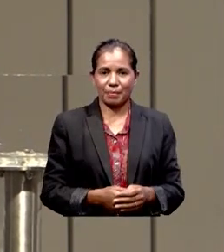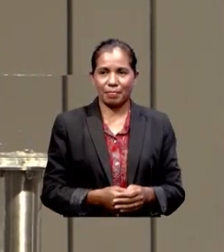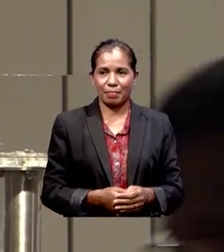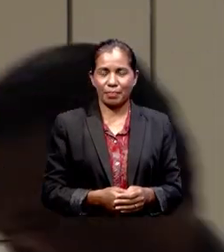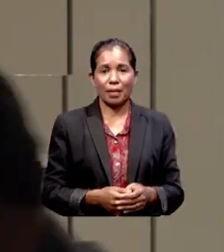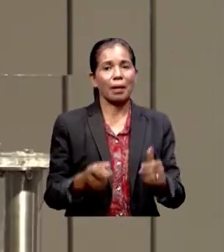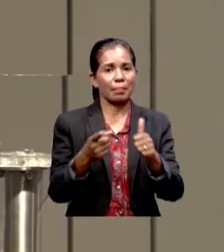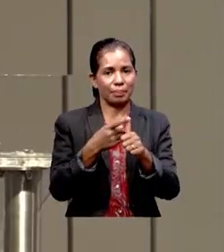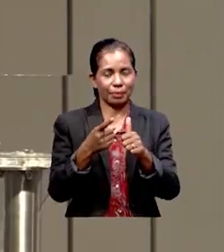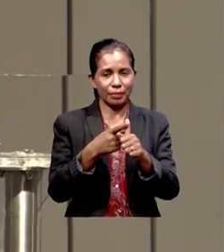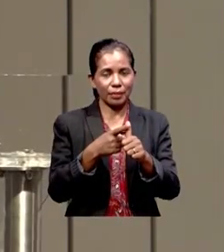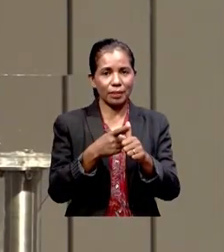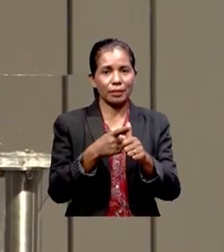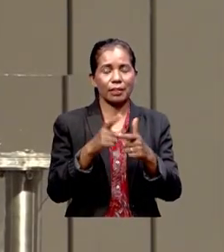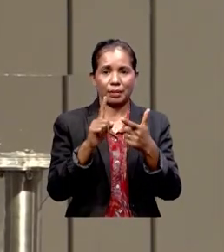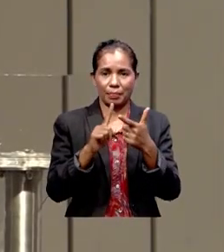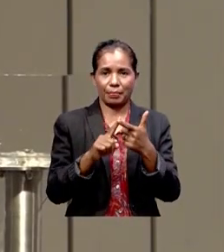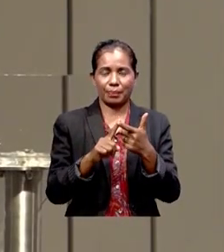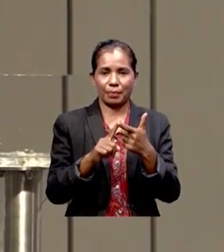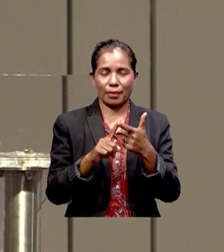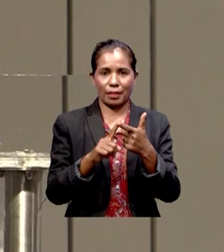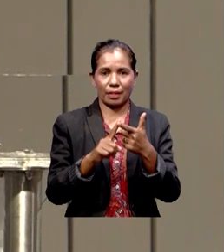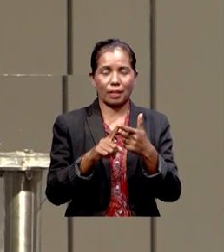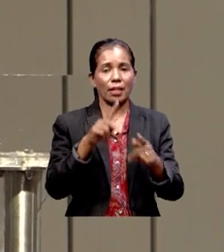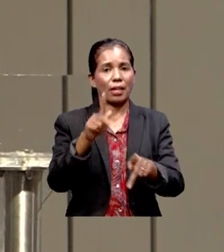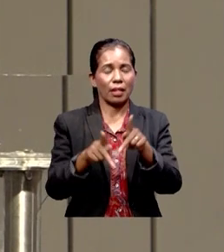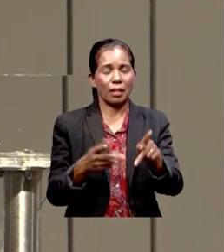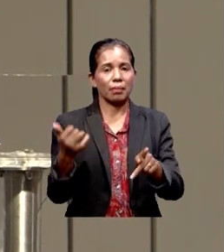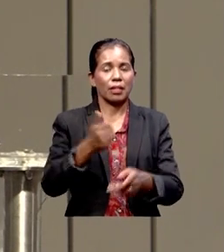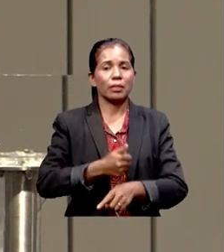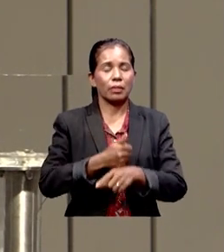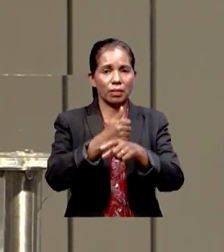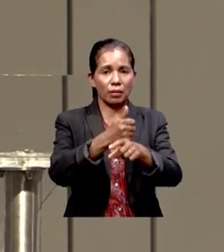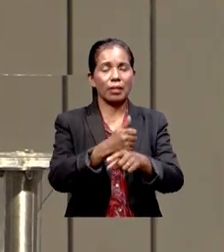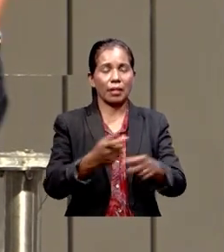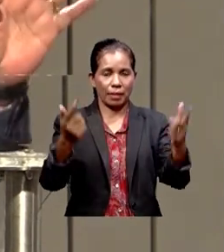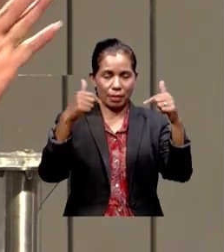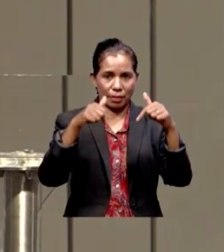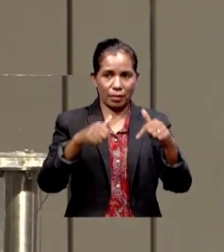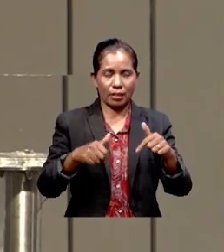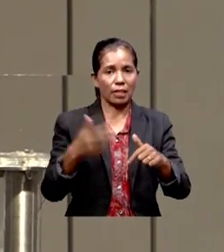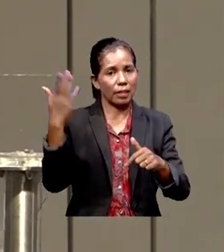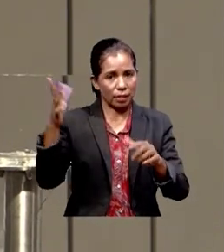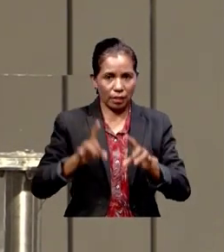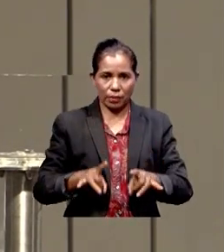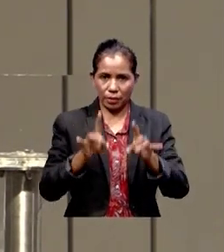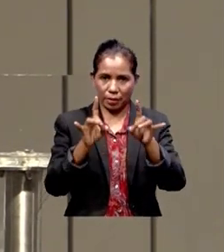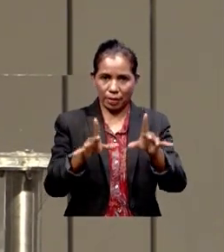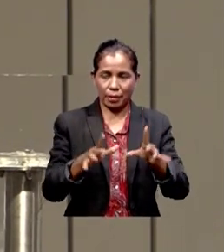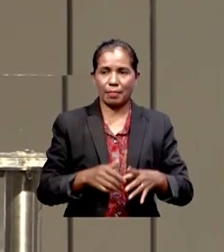Né, primeiro. Segundo, a Dido Sir Nevema, que nesse momento, Nema Guia Austrália,